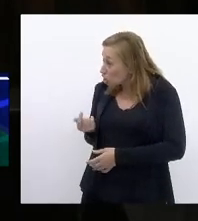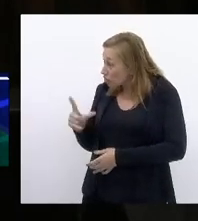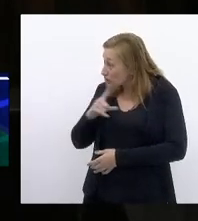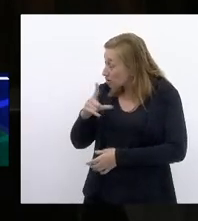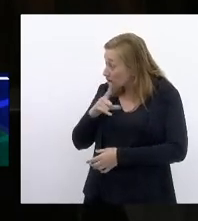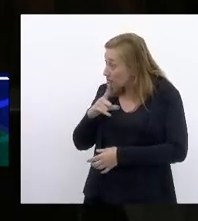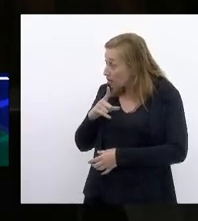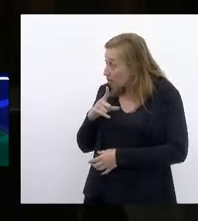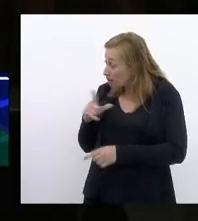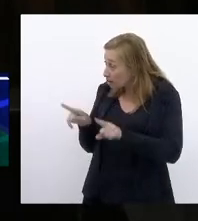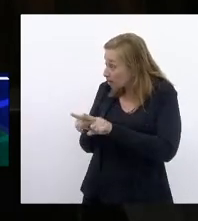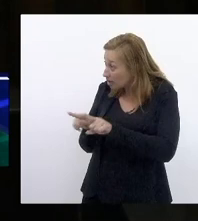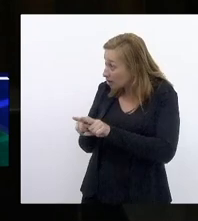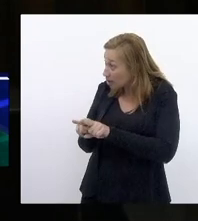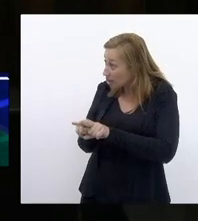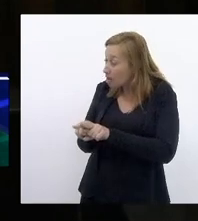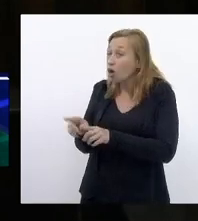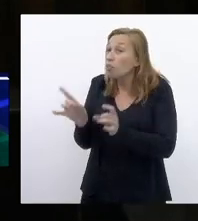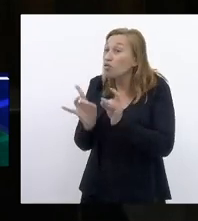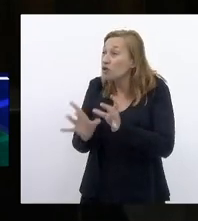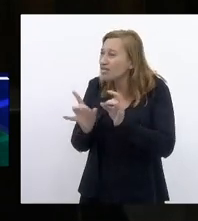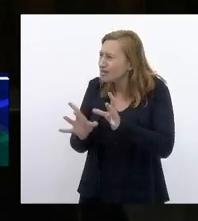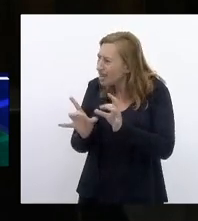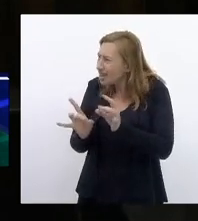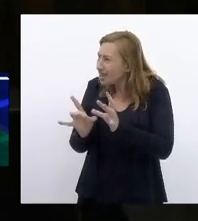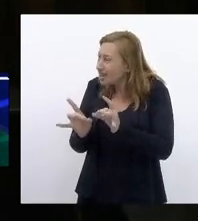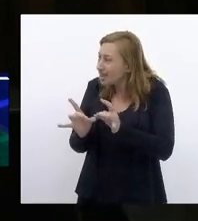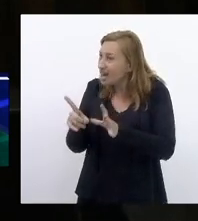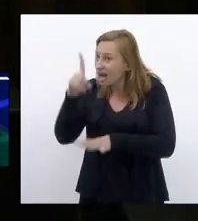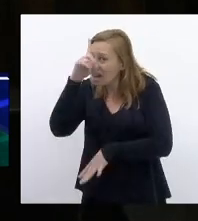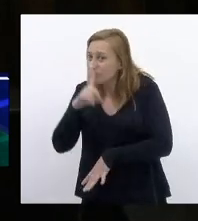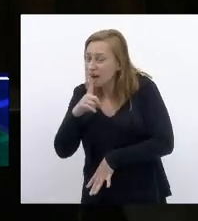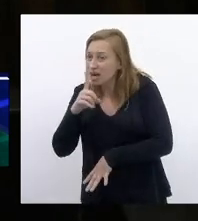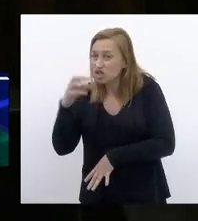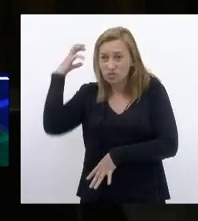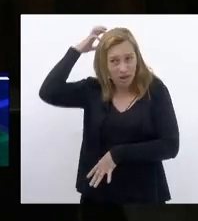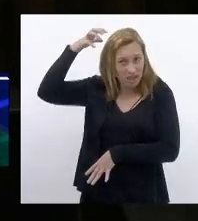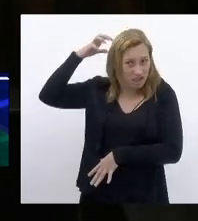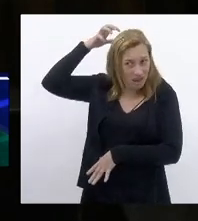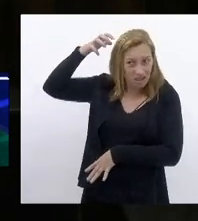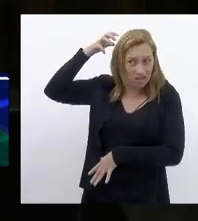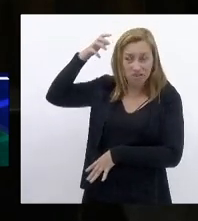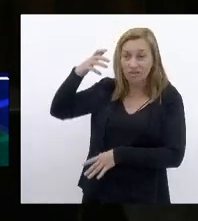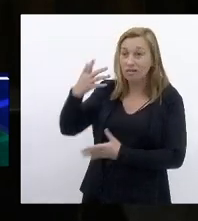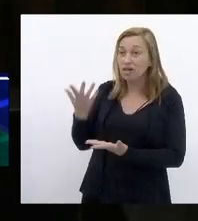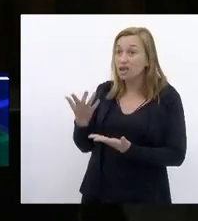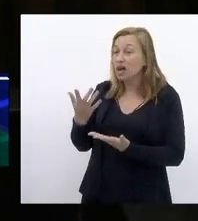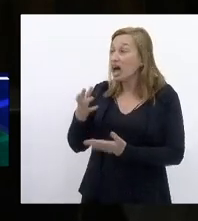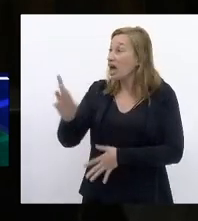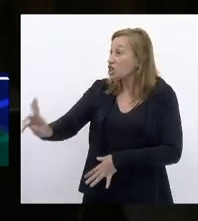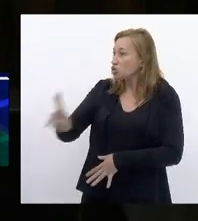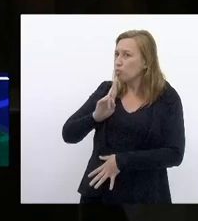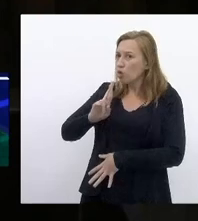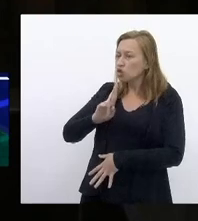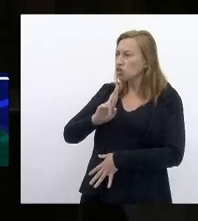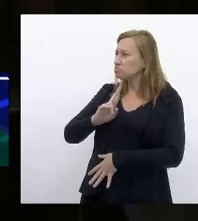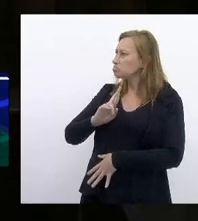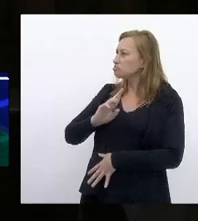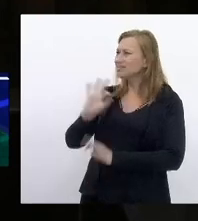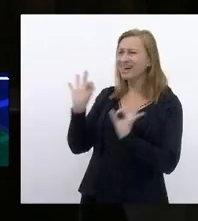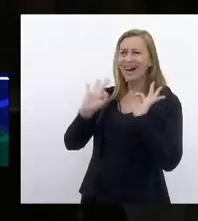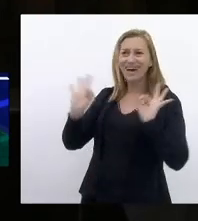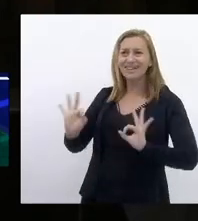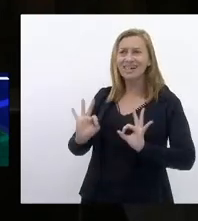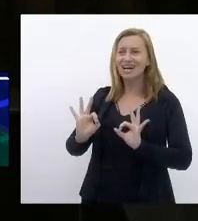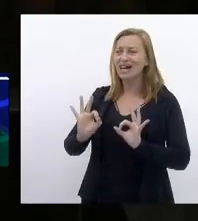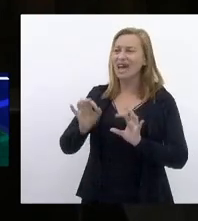por vender a memória da vereadora Marielle Franco? A resposta não veio, deputada Tia Ju. Ela gritou,